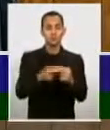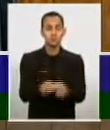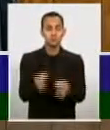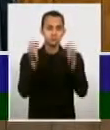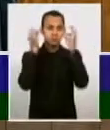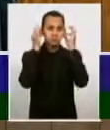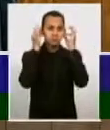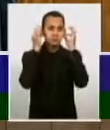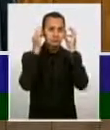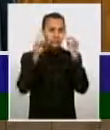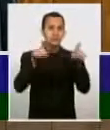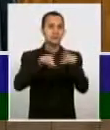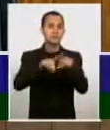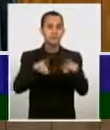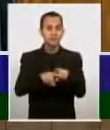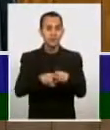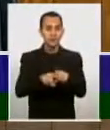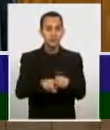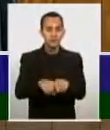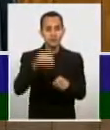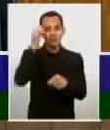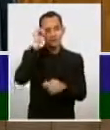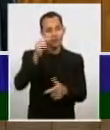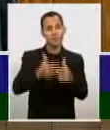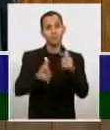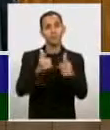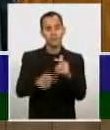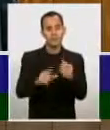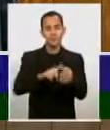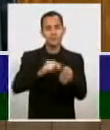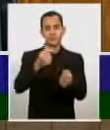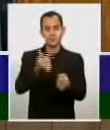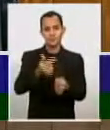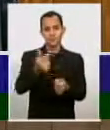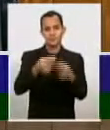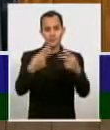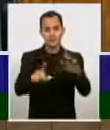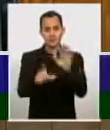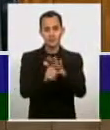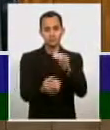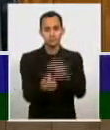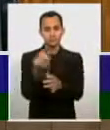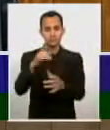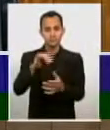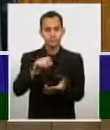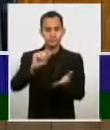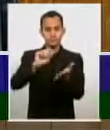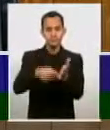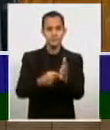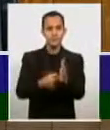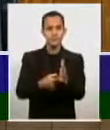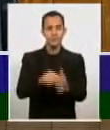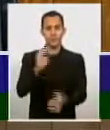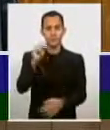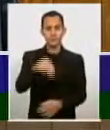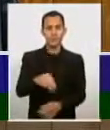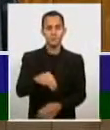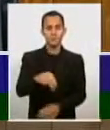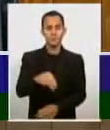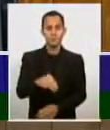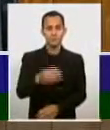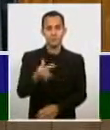fones de ouvido, evite constrangimentos. Artigo 2º. Esta lei entra em vigor na data de sua publicação. Câmara